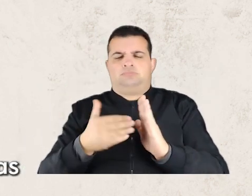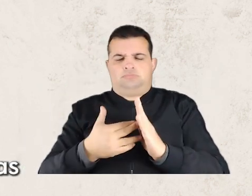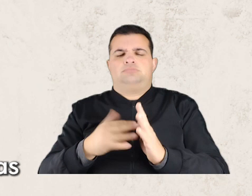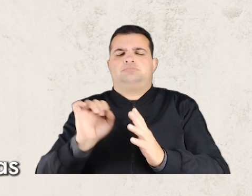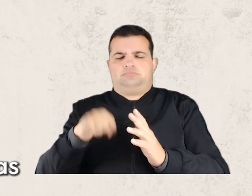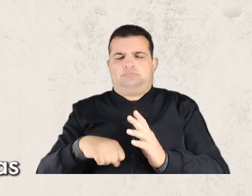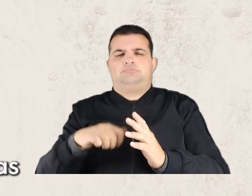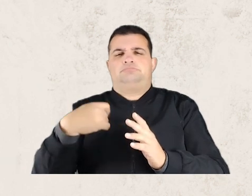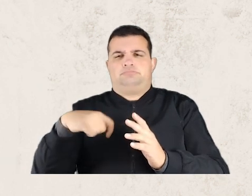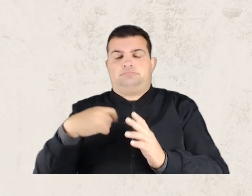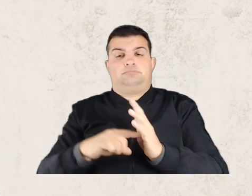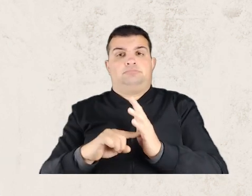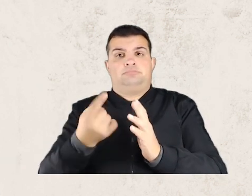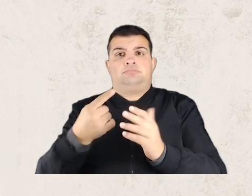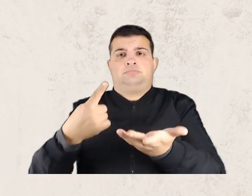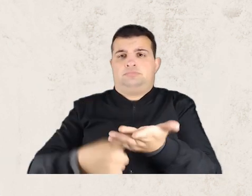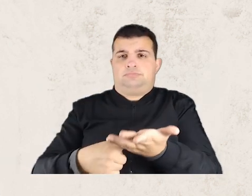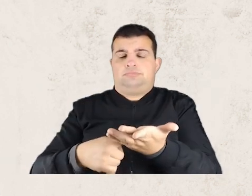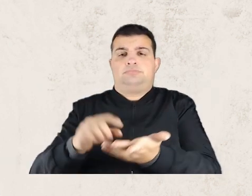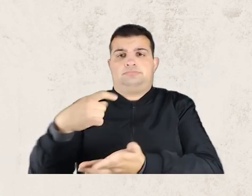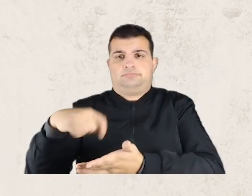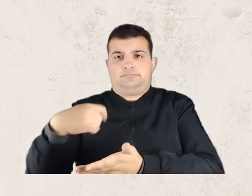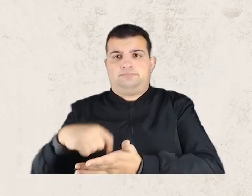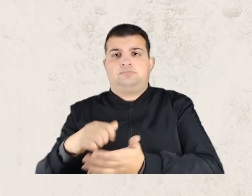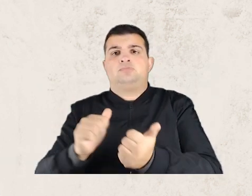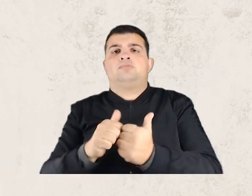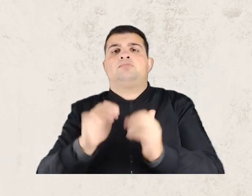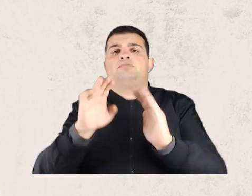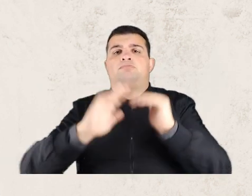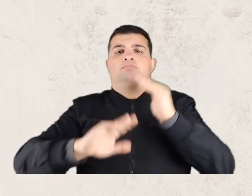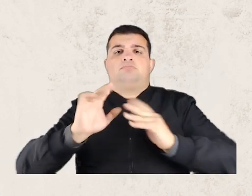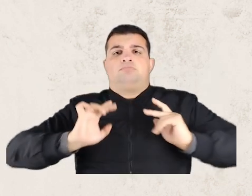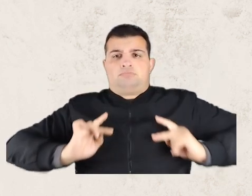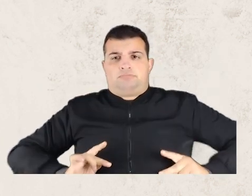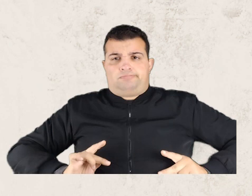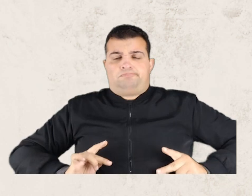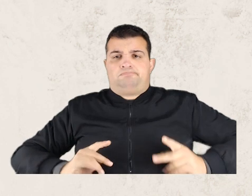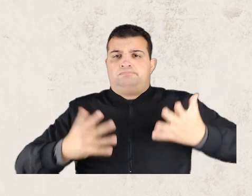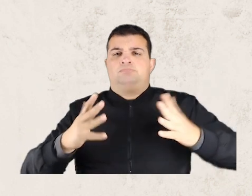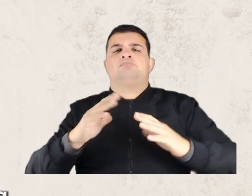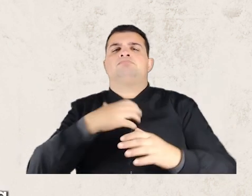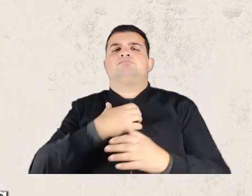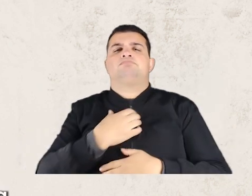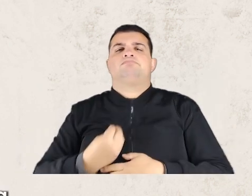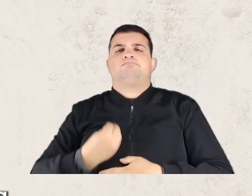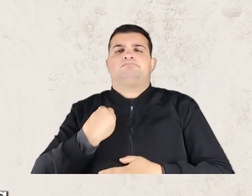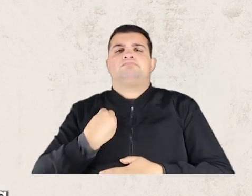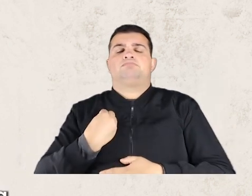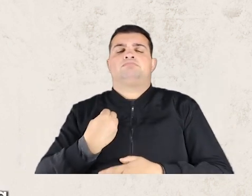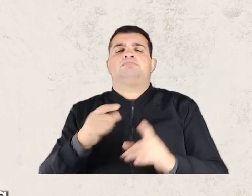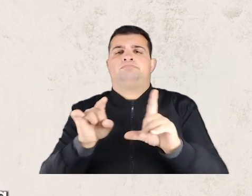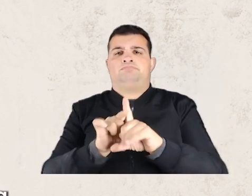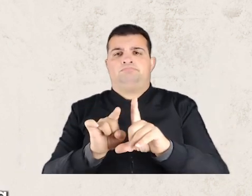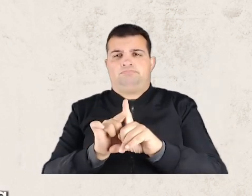que continuam a sustentar, né, essas ideologias, né, essas determinações. Mas deveria ser? Toda a